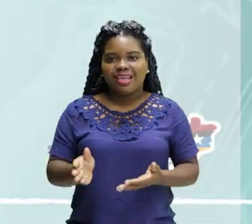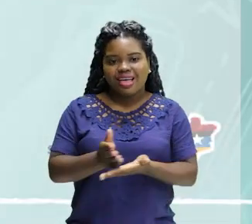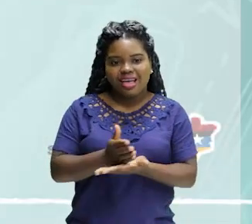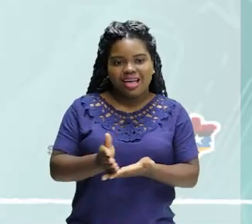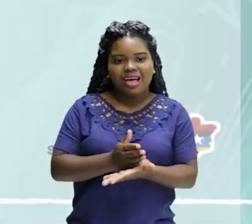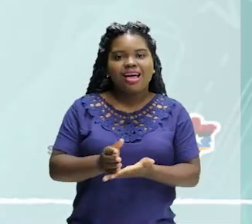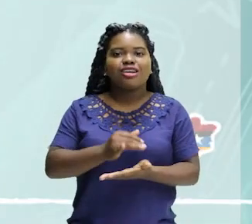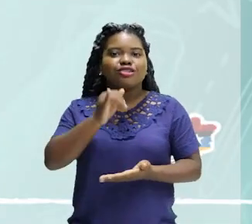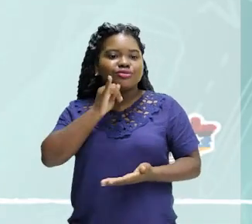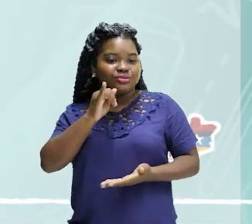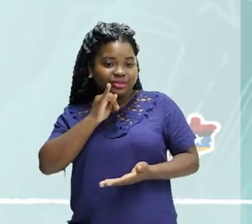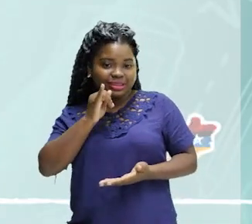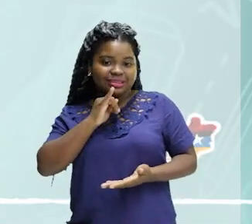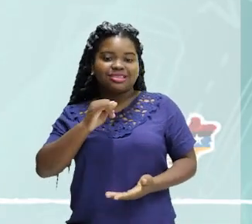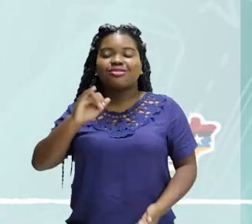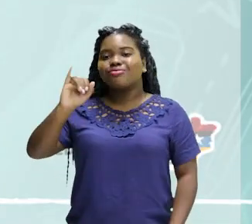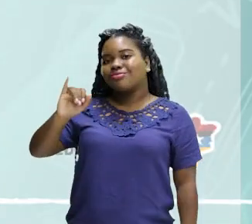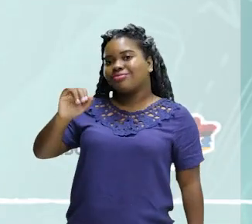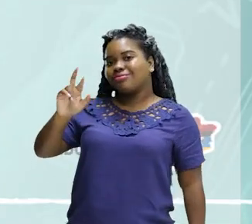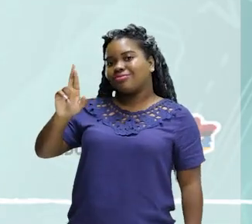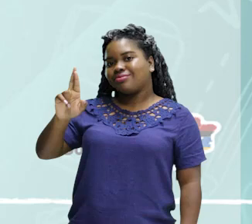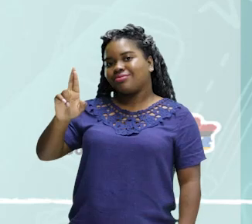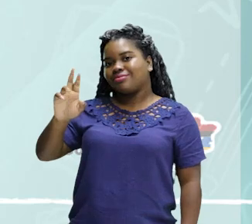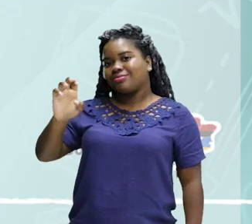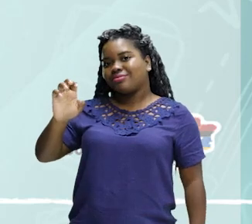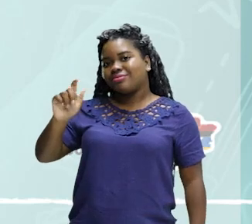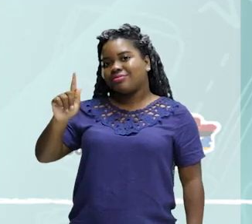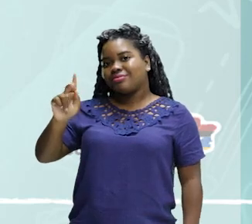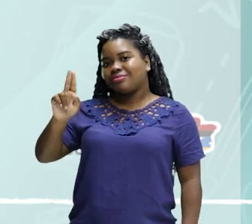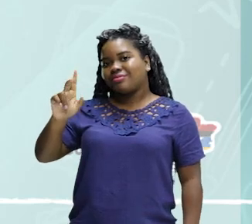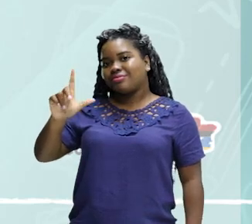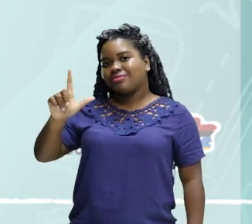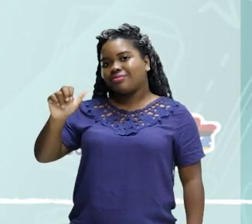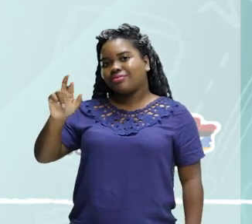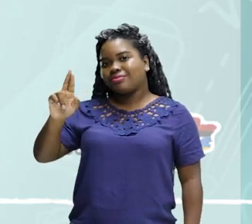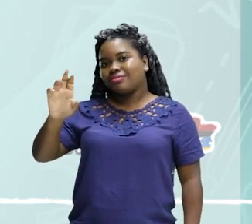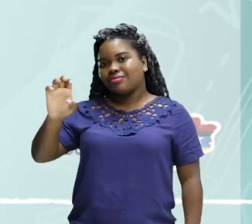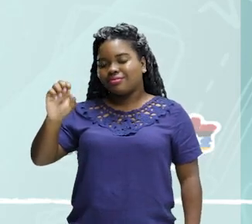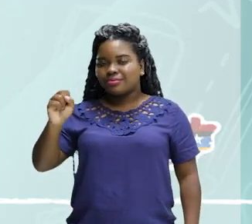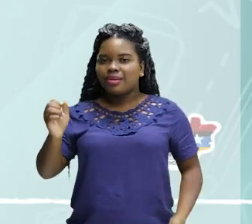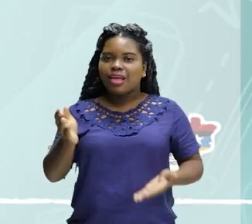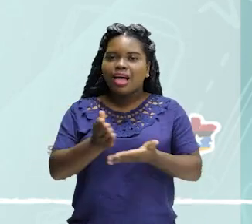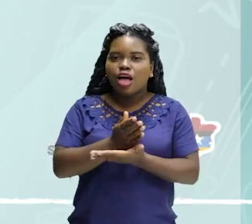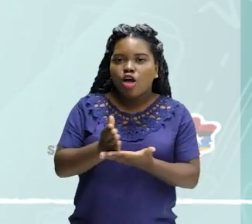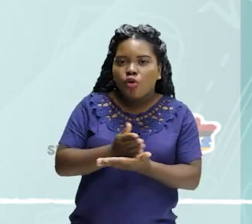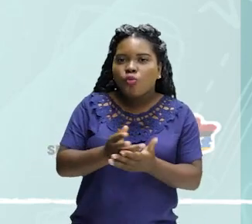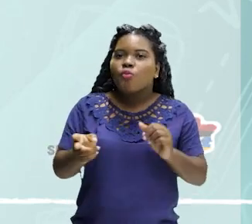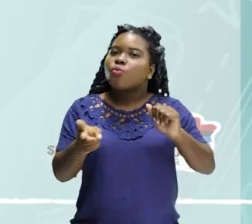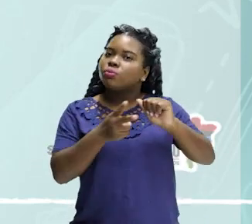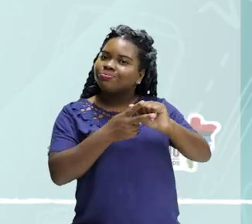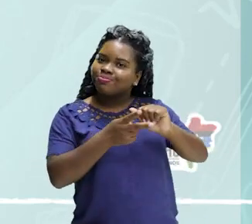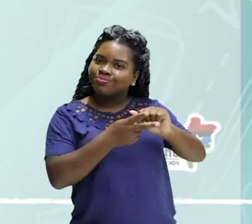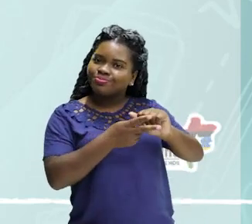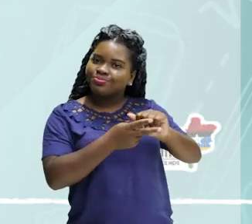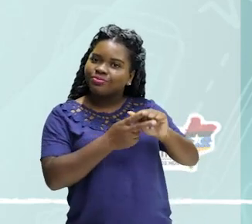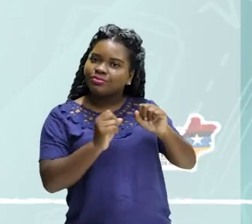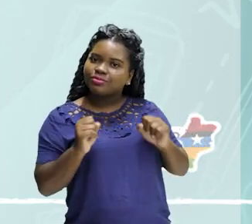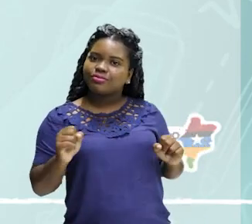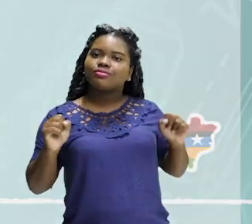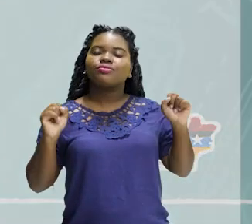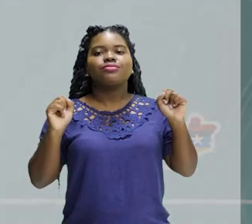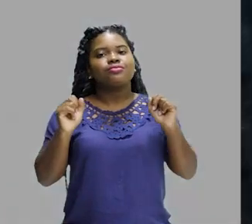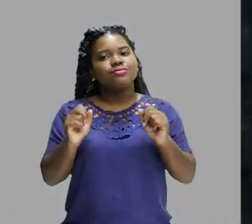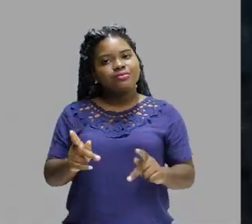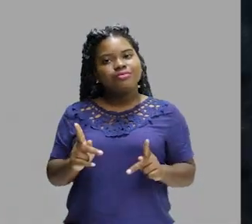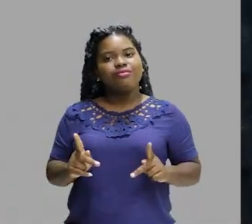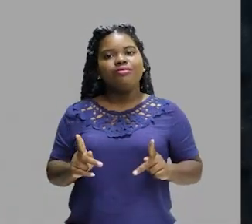Algumas formas irregulares do particípio. As formas irregulares del particípio. Alguns verbos irregulares que têm sua forma